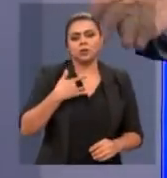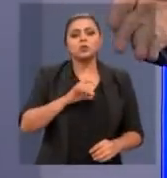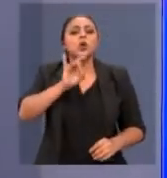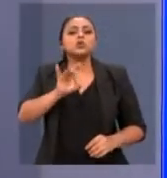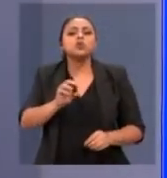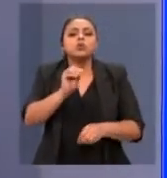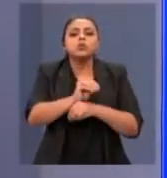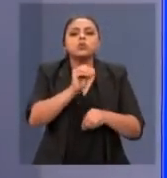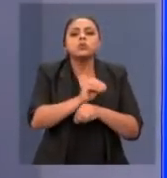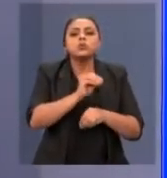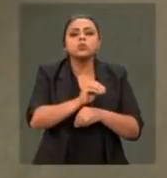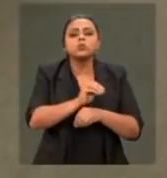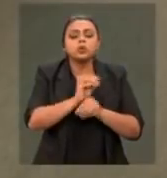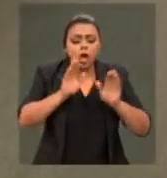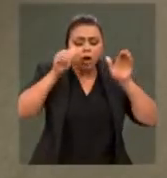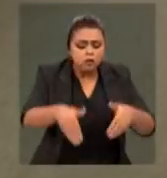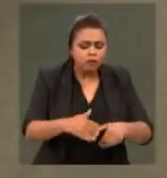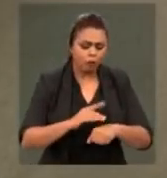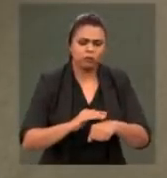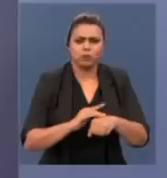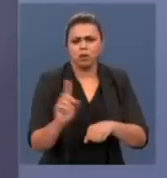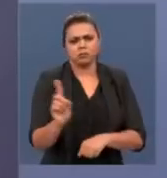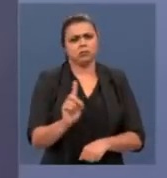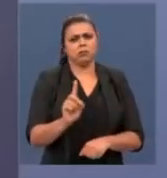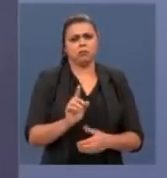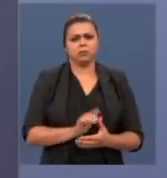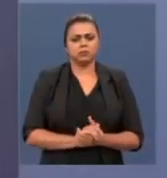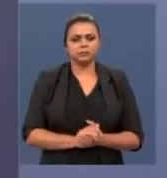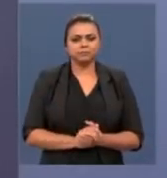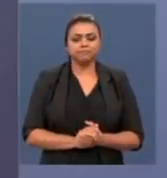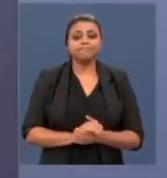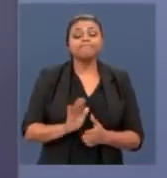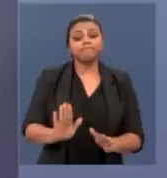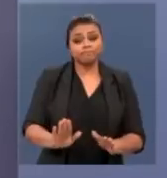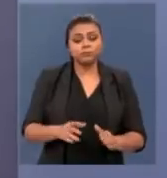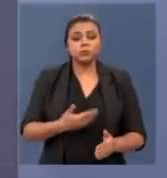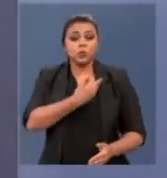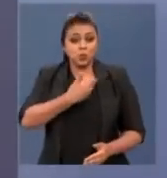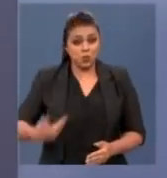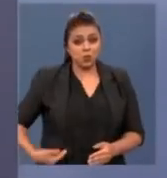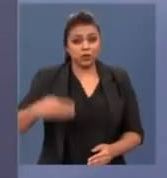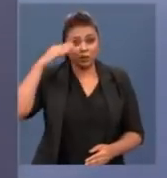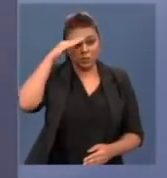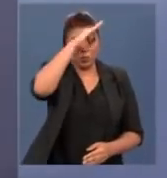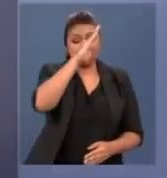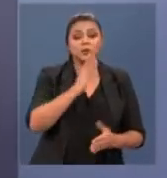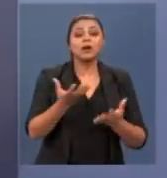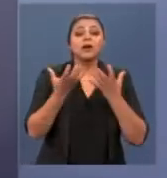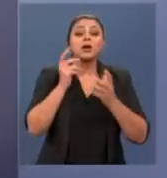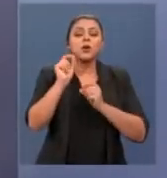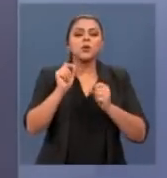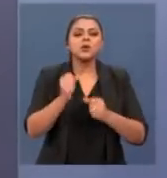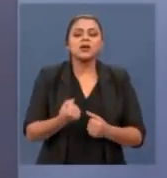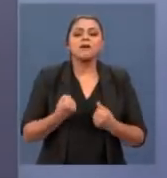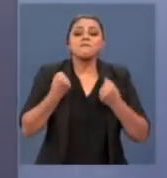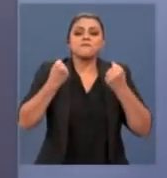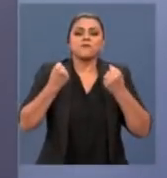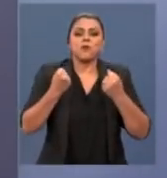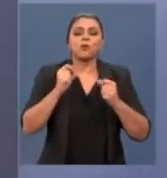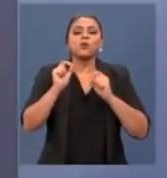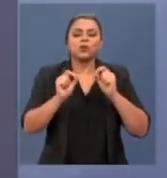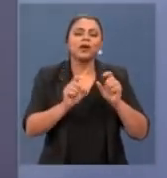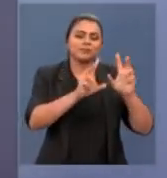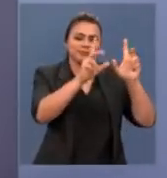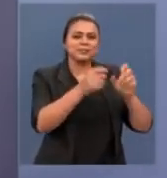cuidar da doença a idéia é um plano de governo de bolsonaro ele quer fortalecer esse é exatamente